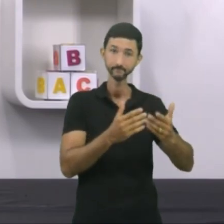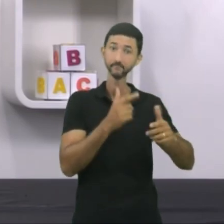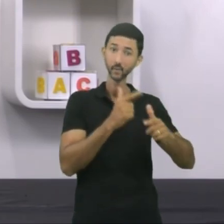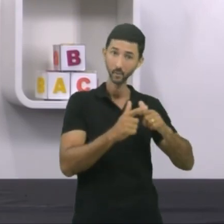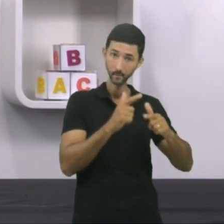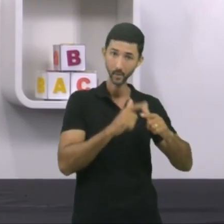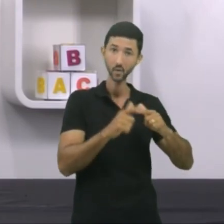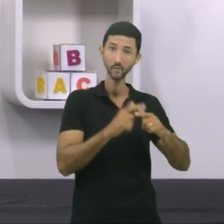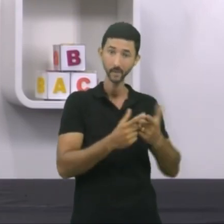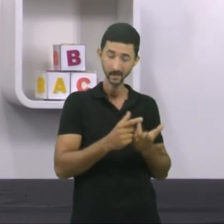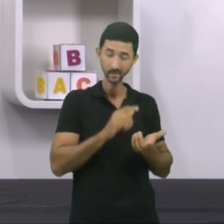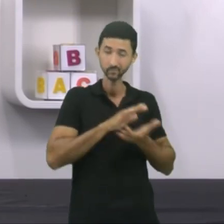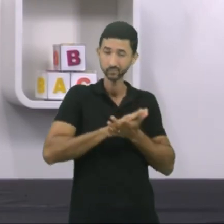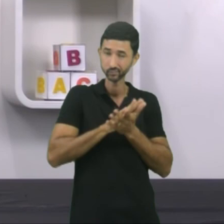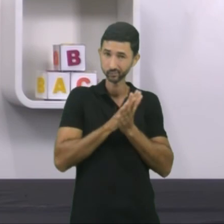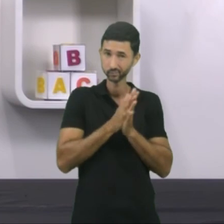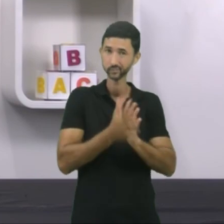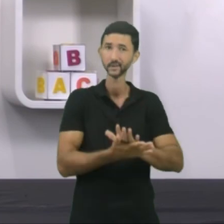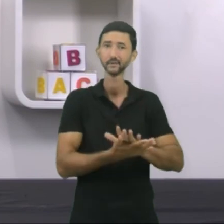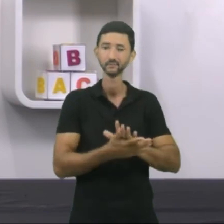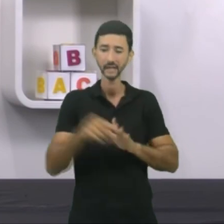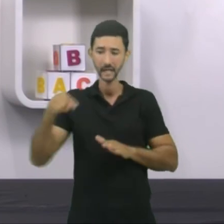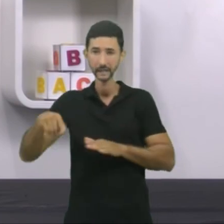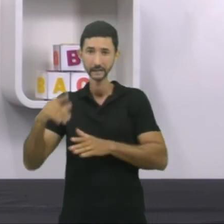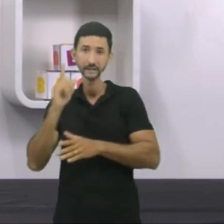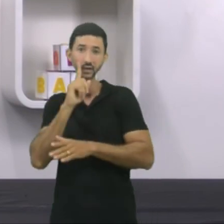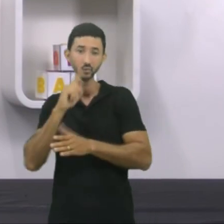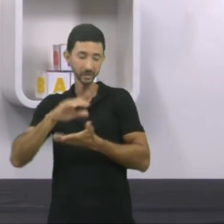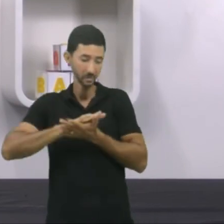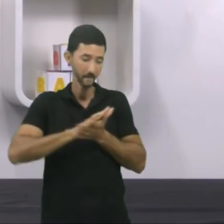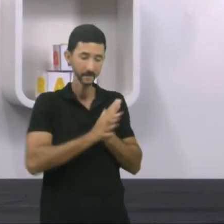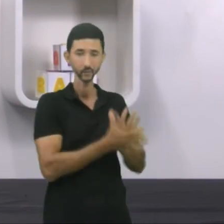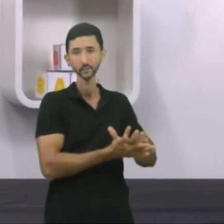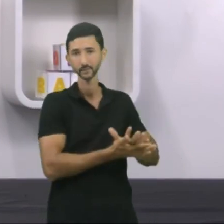sofre com o preconceito dos Estados Unidos.